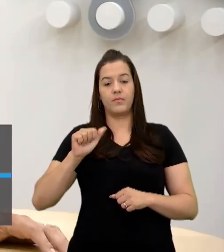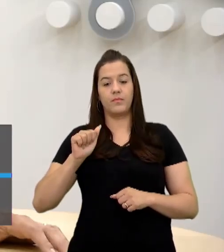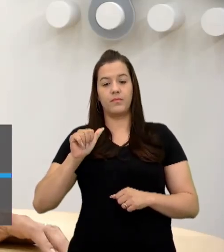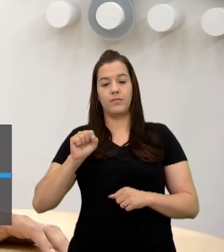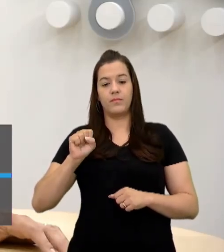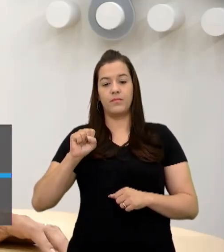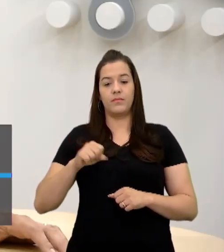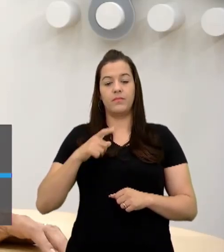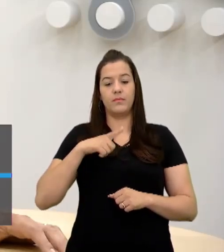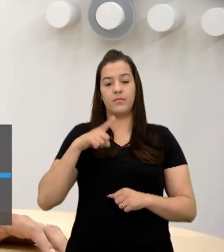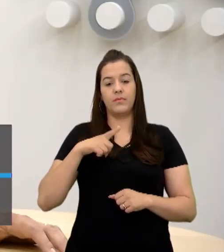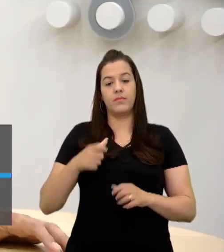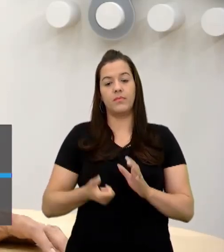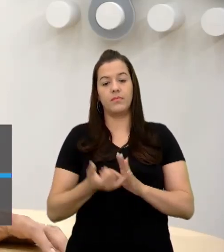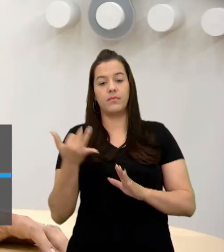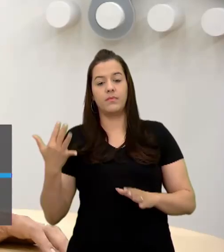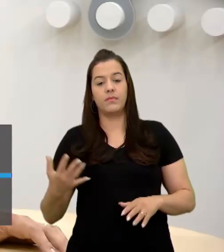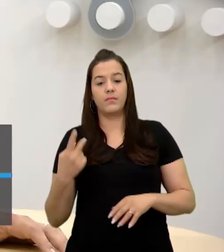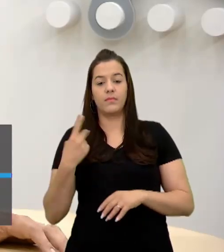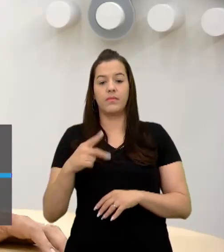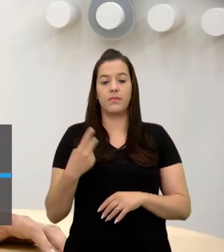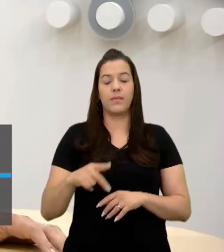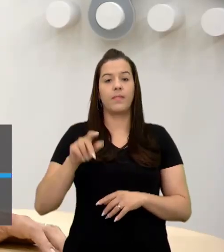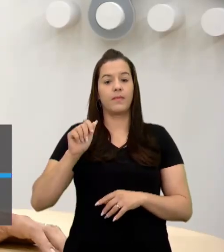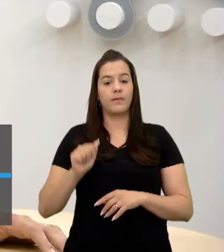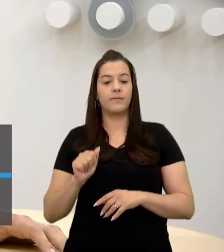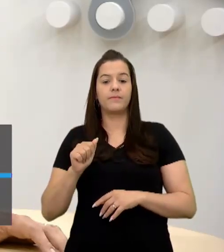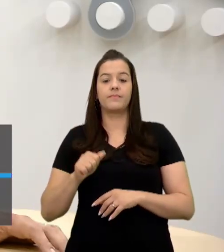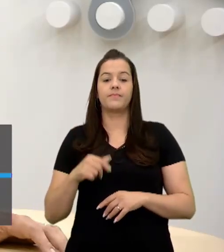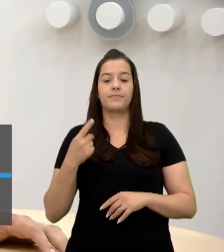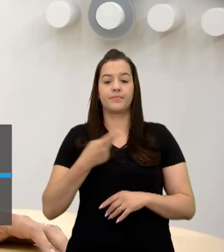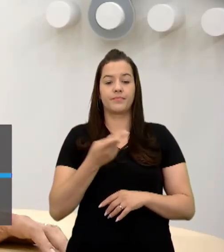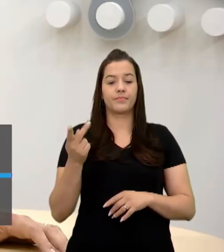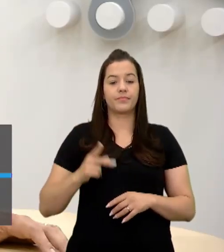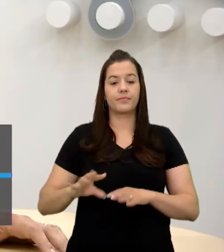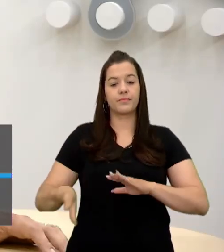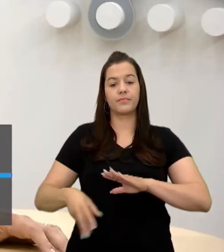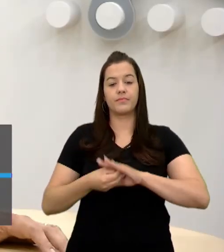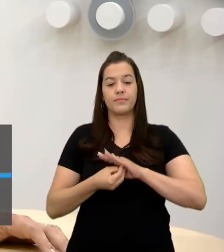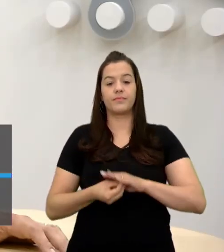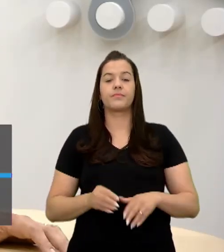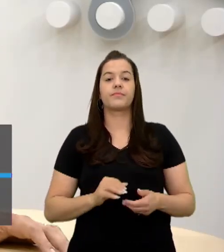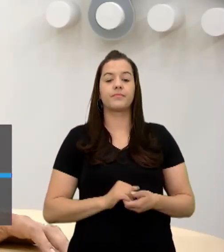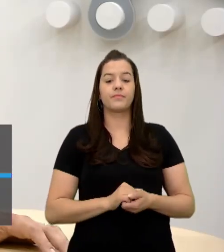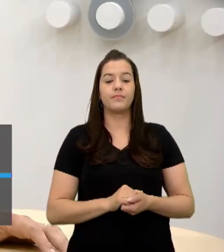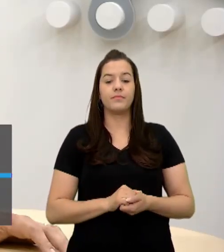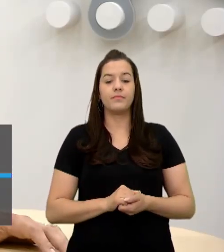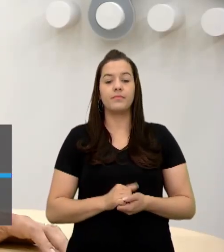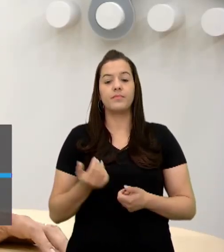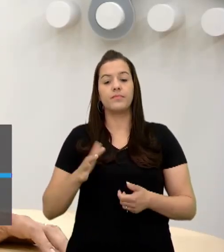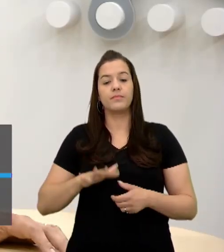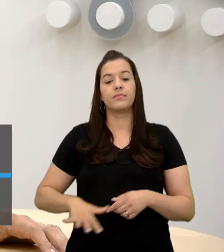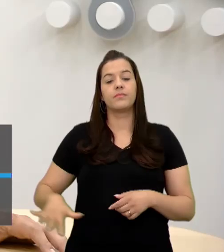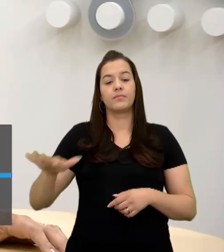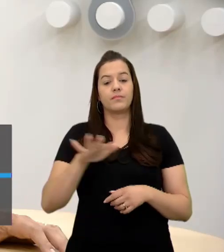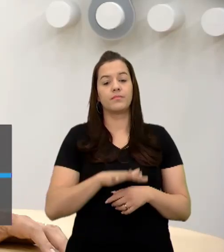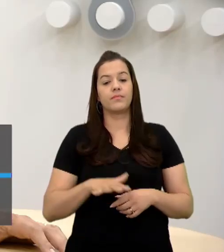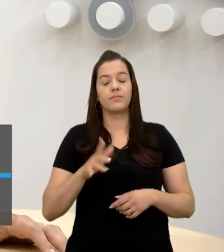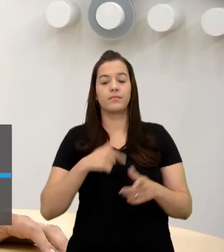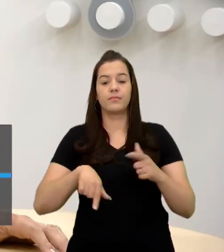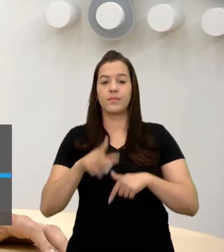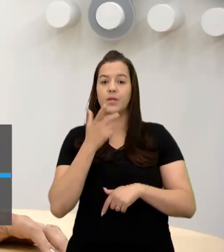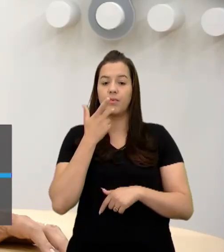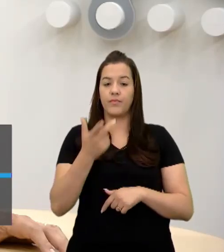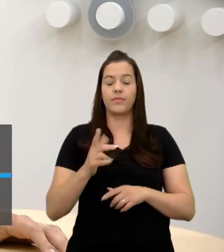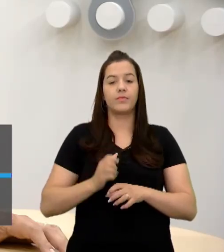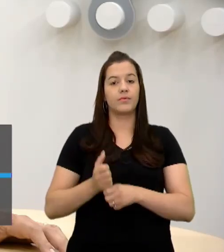pessoal do CMSP quanto a, deve ser a questão né? do repositório. Tá ok? Legal. E aí, de maneira geral, Tony, a